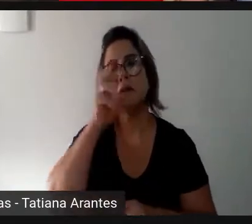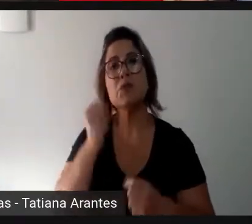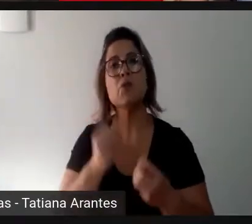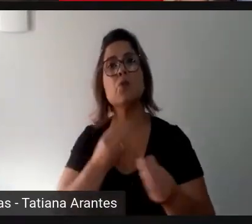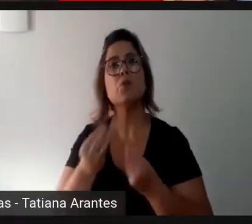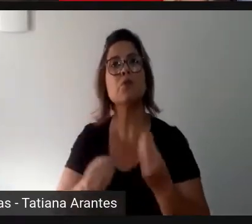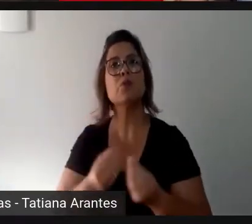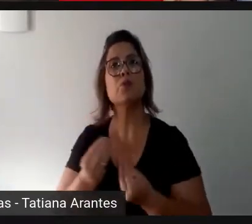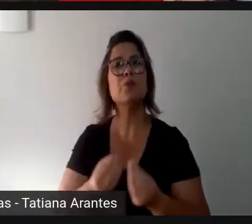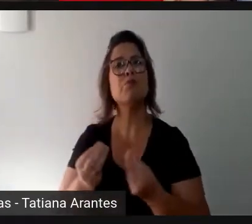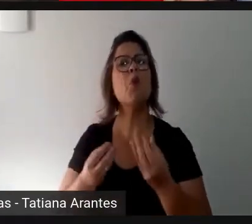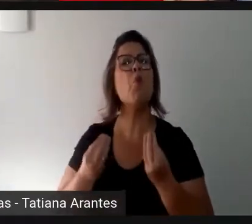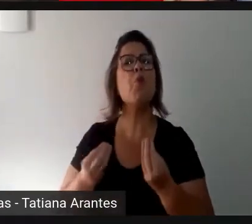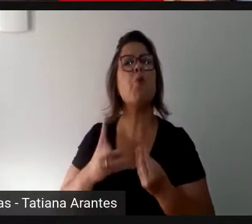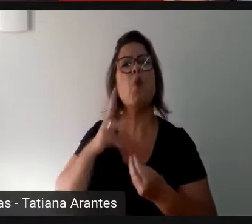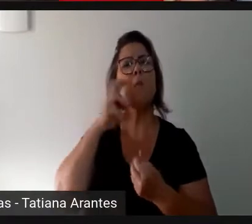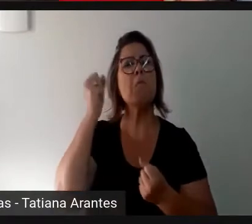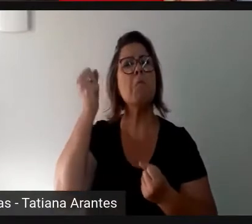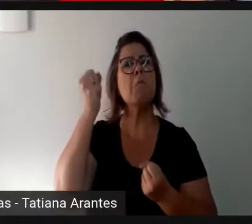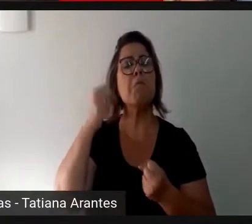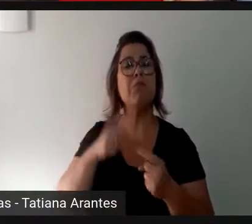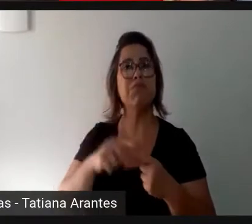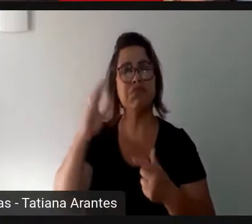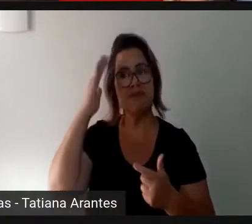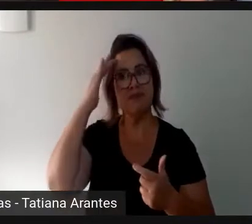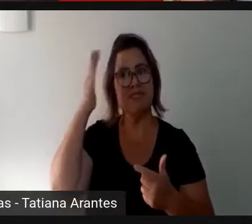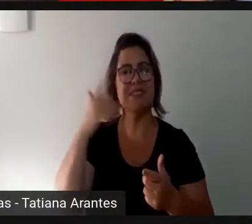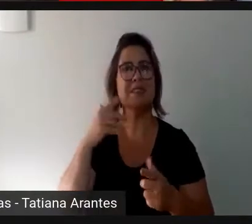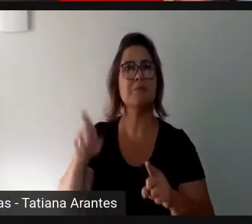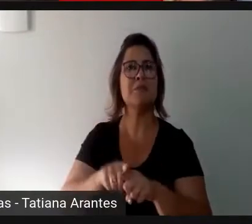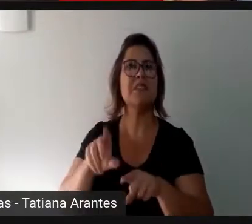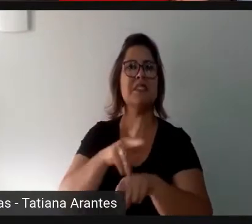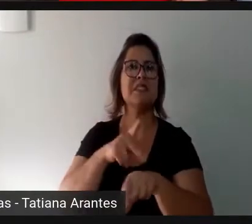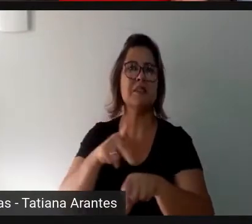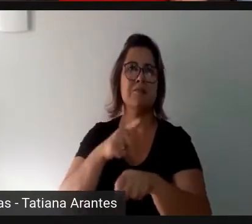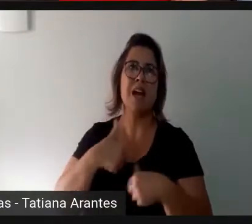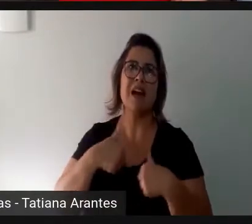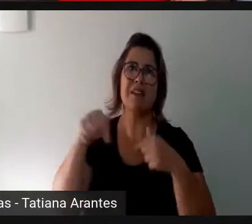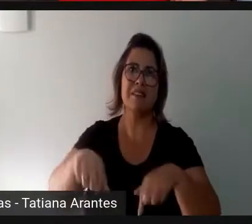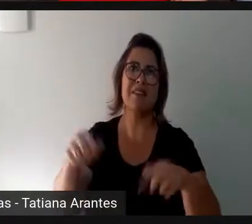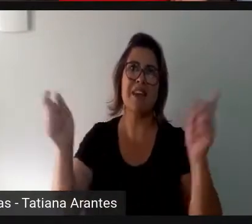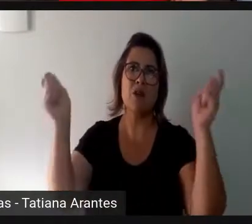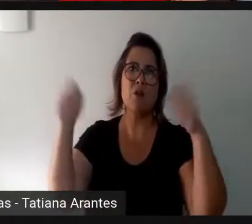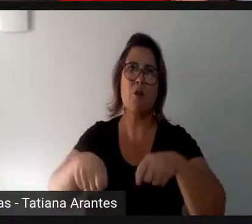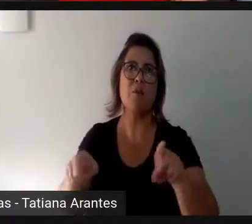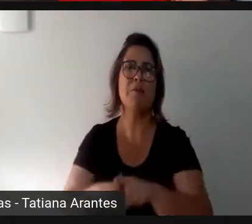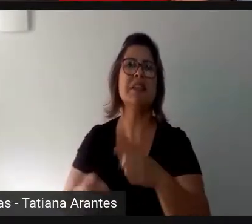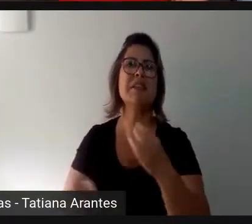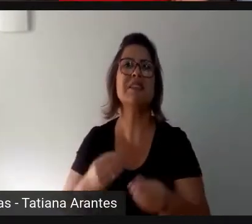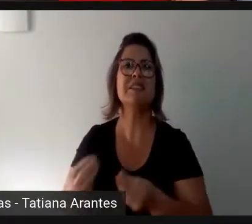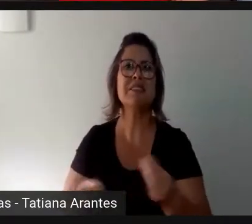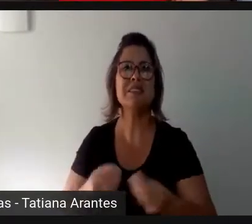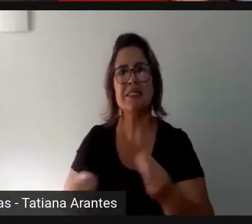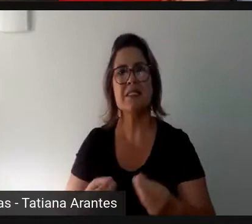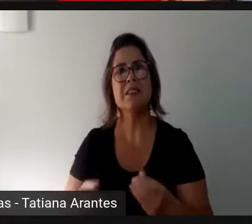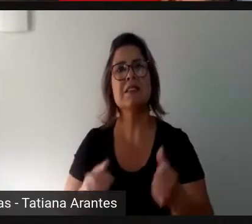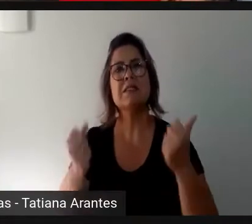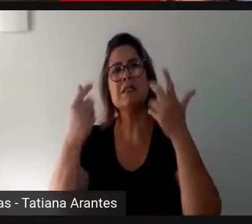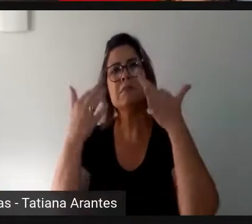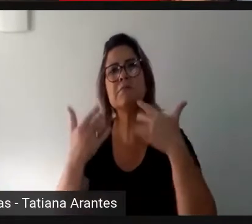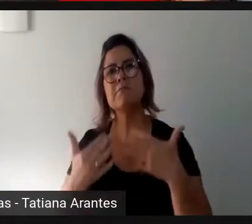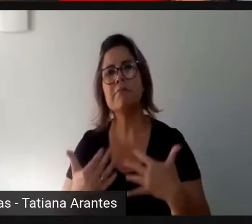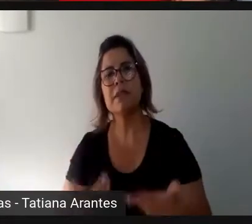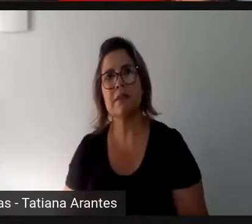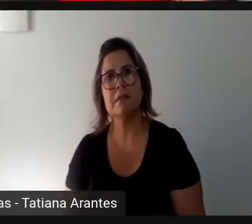mas poder é coisa de Estado absolutista. A gente tem a competência hoje. A competência não é breve, a competência se explica.